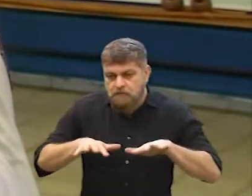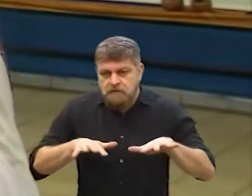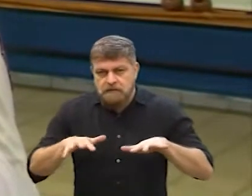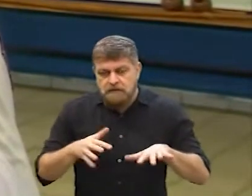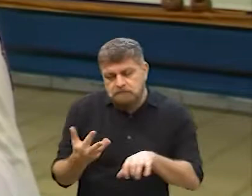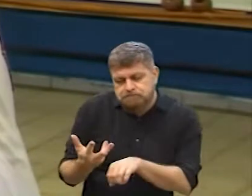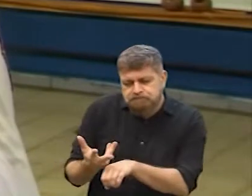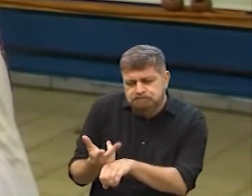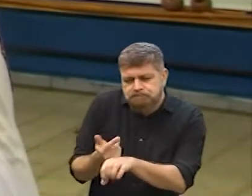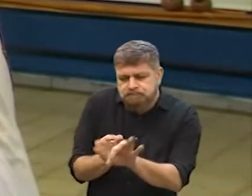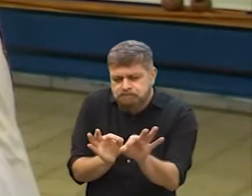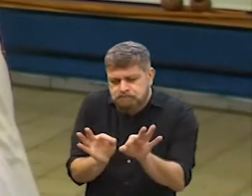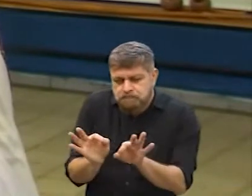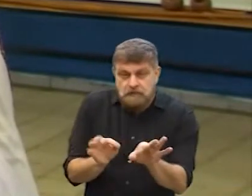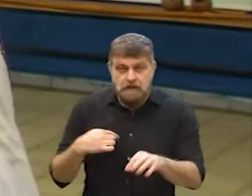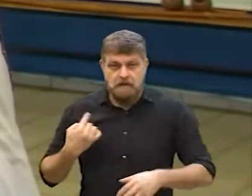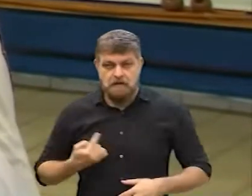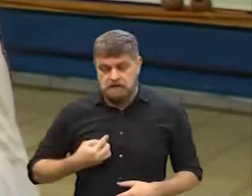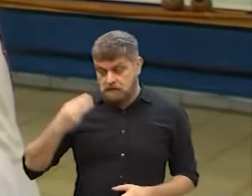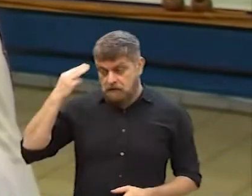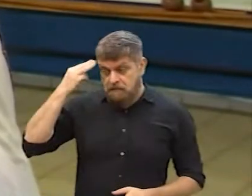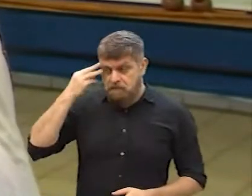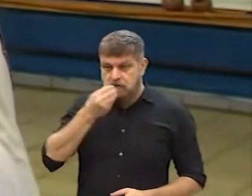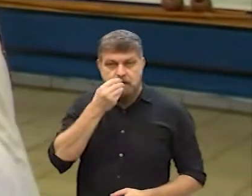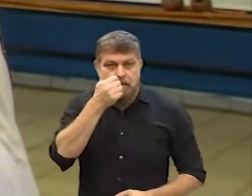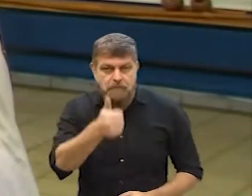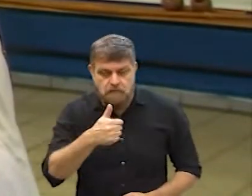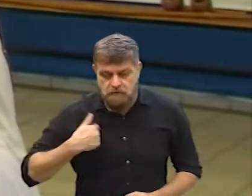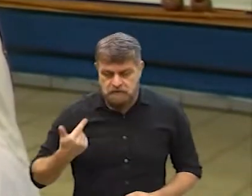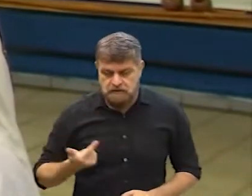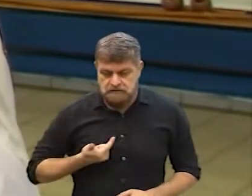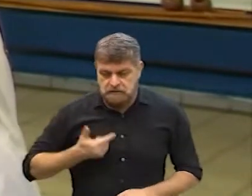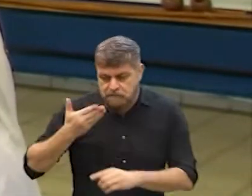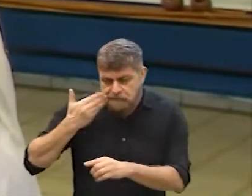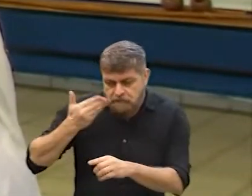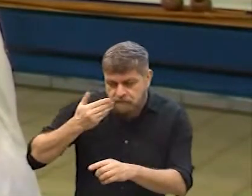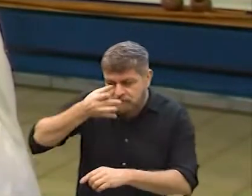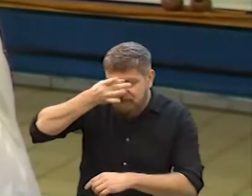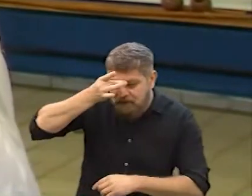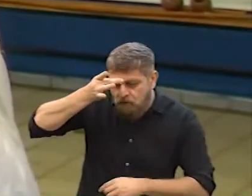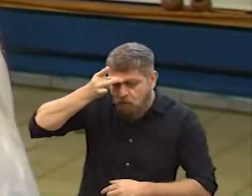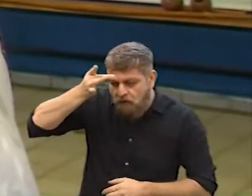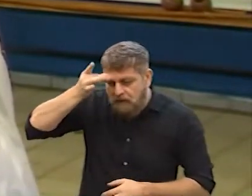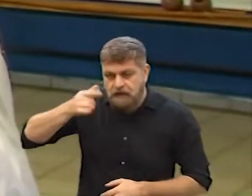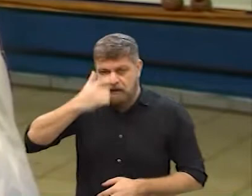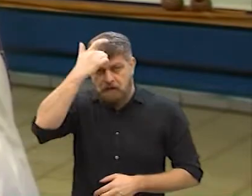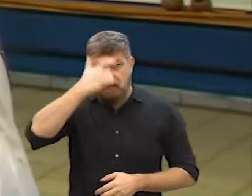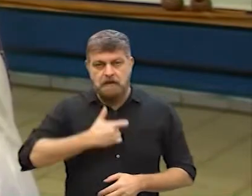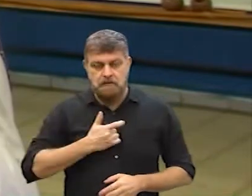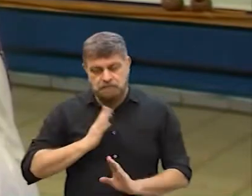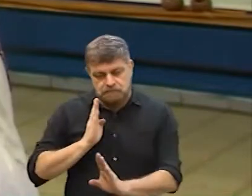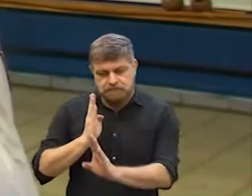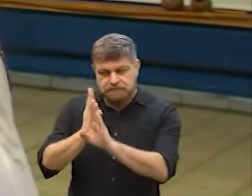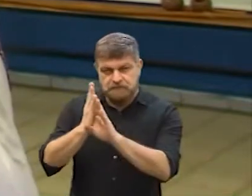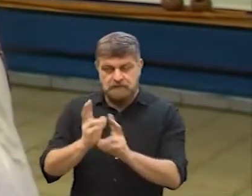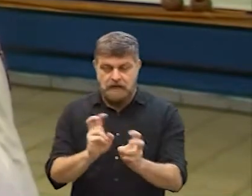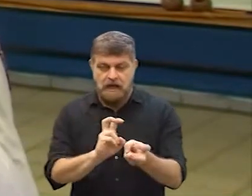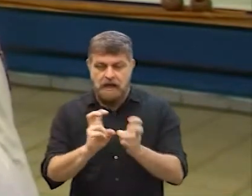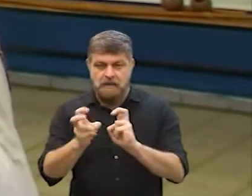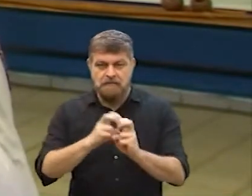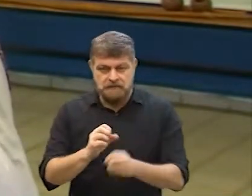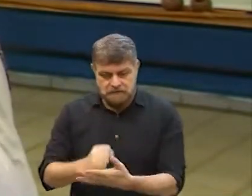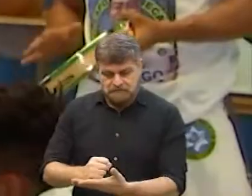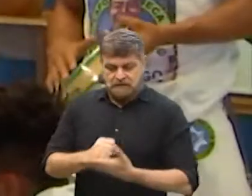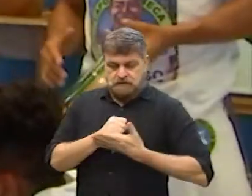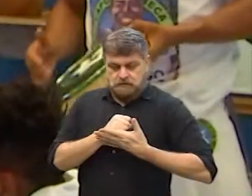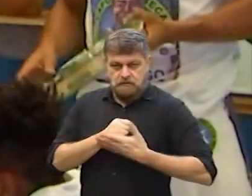agilidade. Eu também consegui ter memória boa, porque você tem que decorar as coisas. Eu também descobri que a capoeira me ajudou